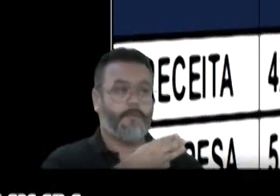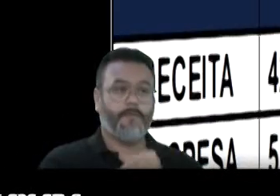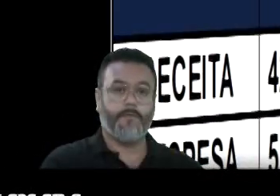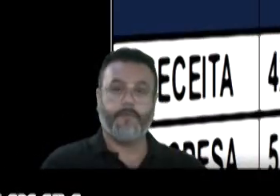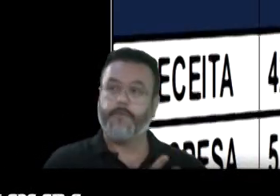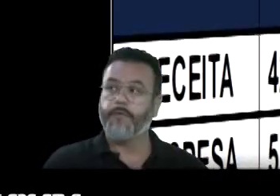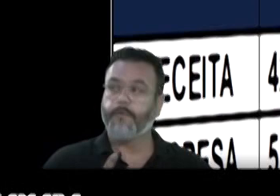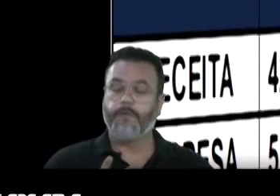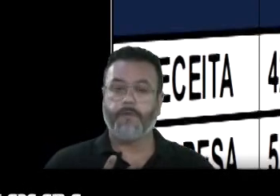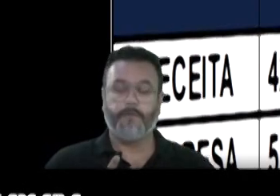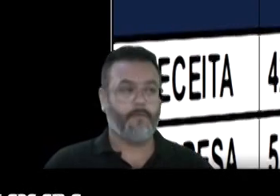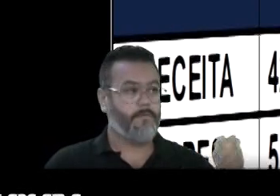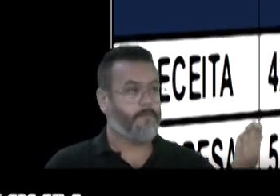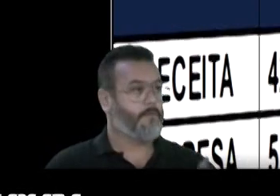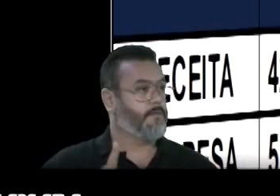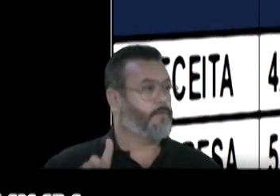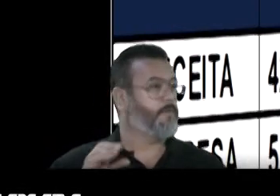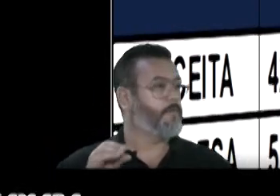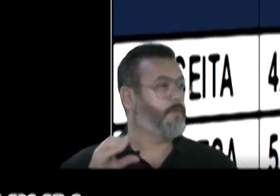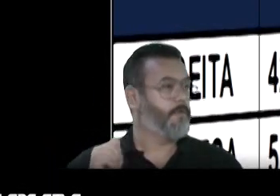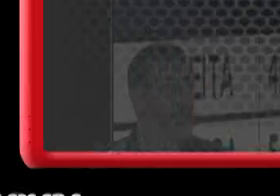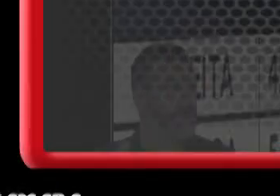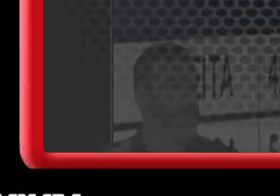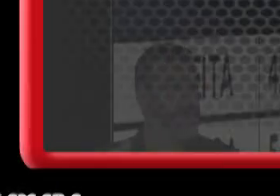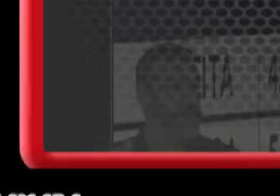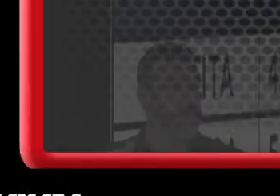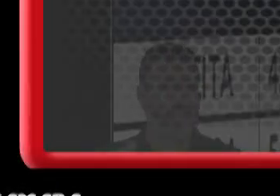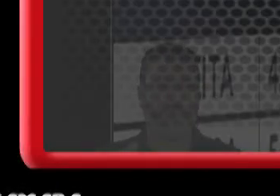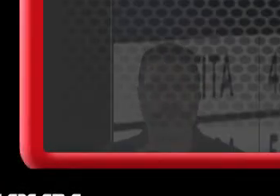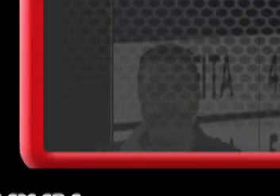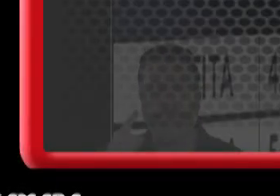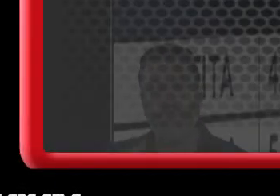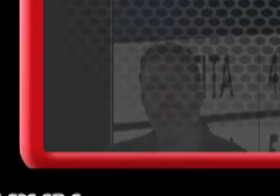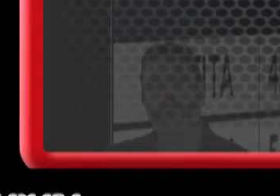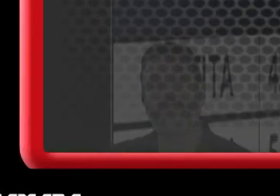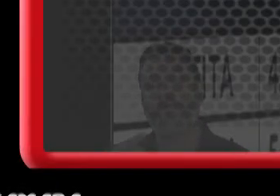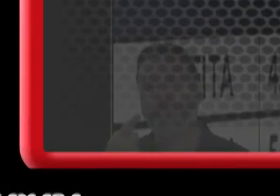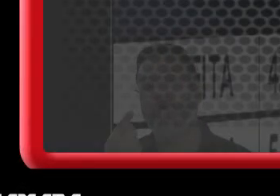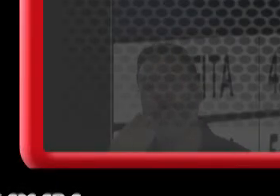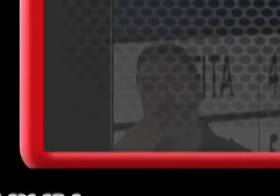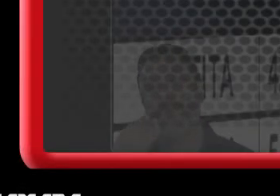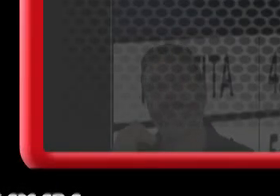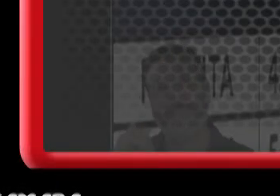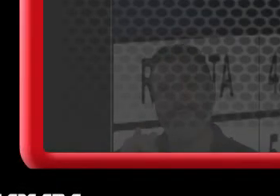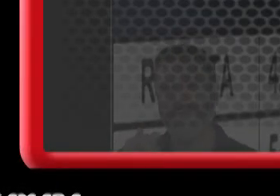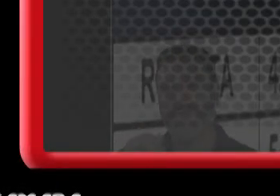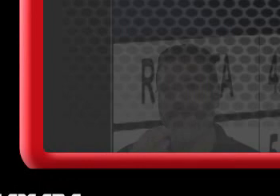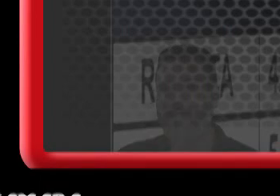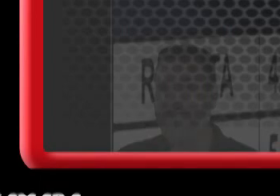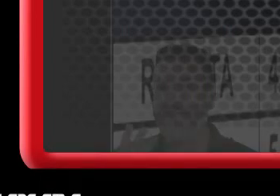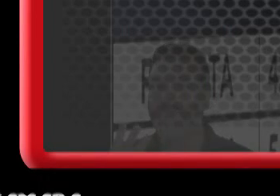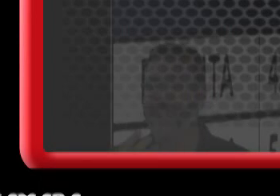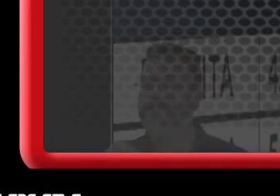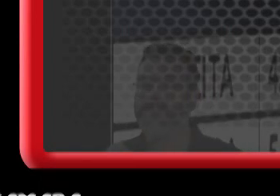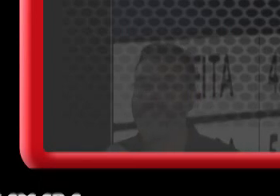a Prefeitura demonstrou que a receita total do ano passado fechou em R$